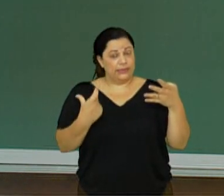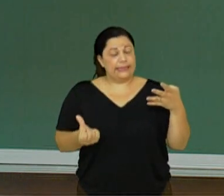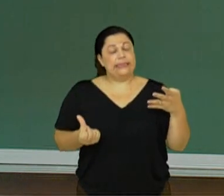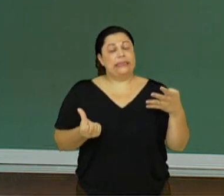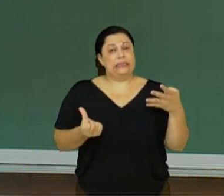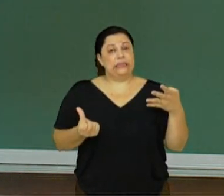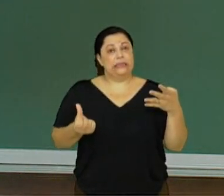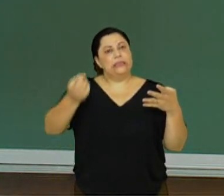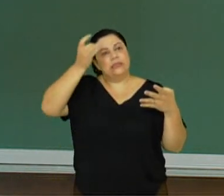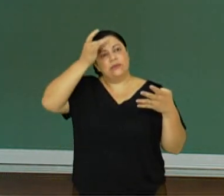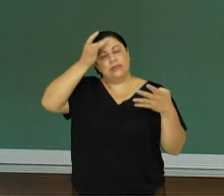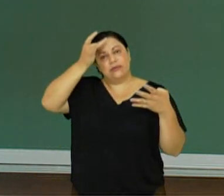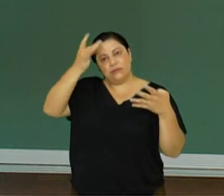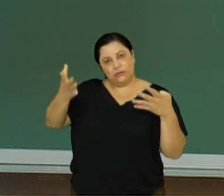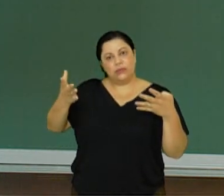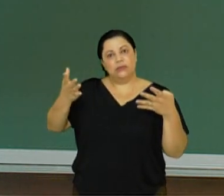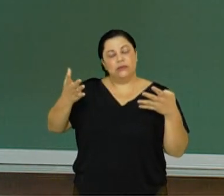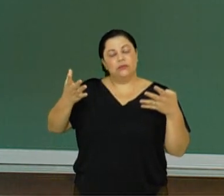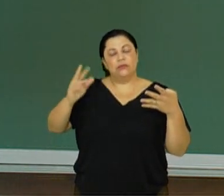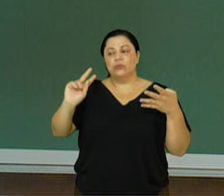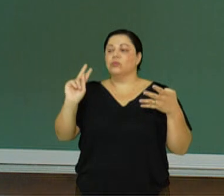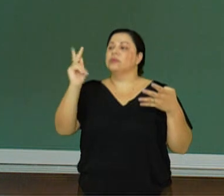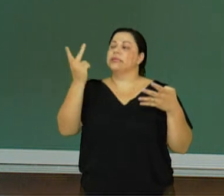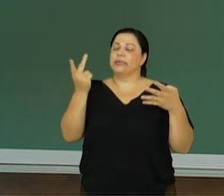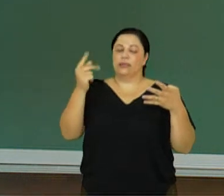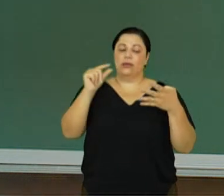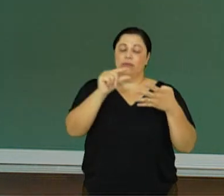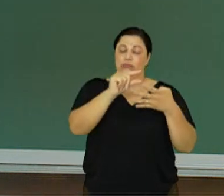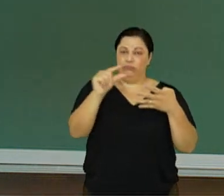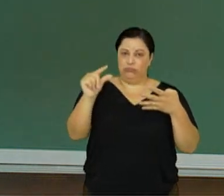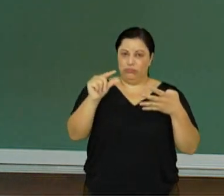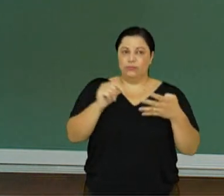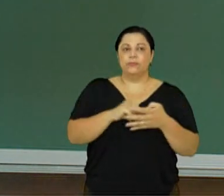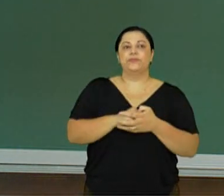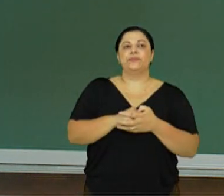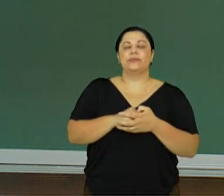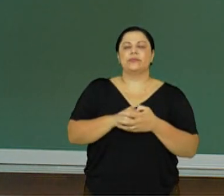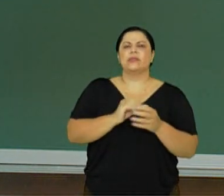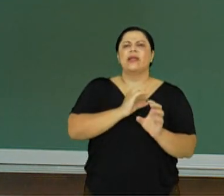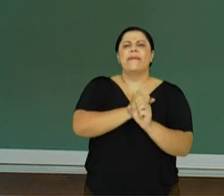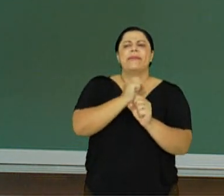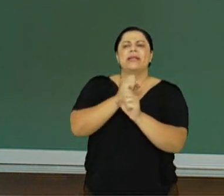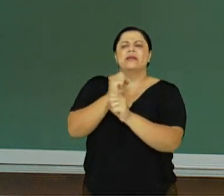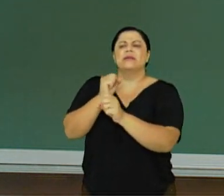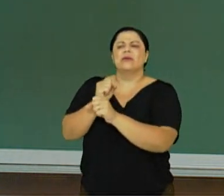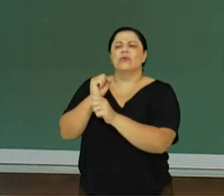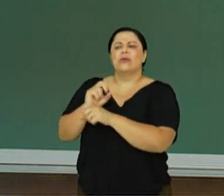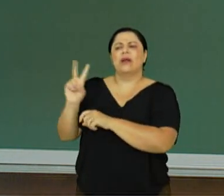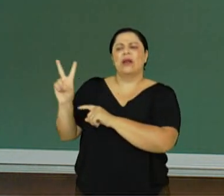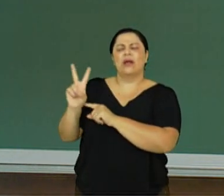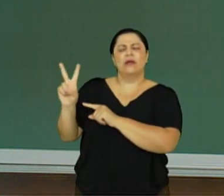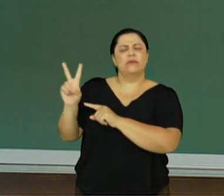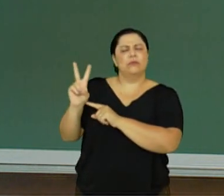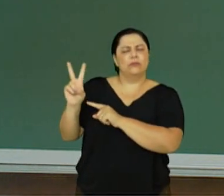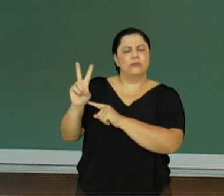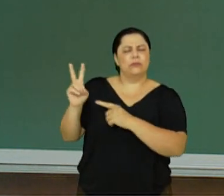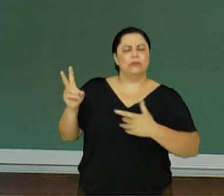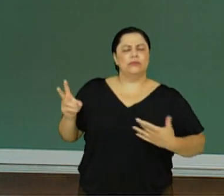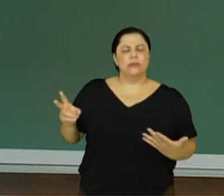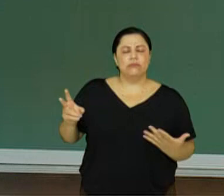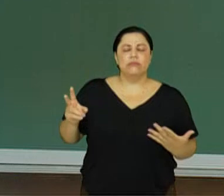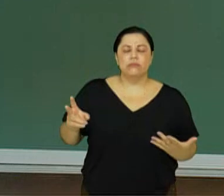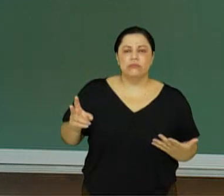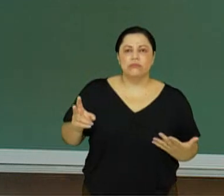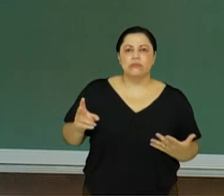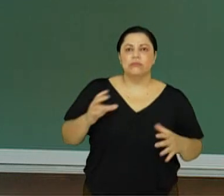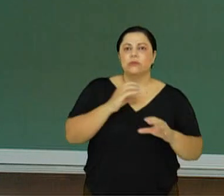é fácil eu saber a altura só desse pedacinho. Para eu calcular o volume desta parte, o que eu vou fazer? Eu vou